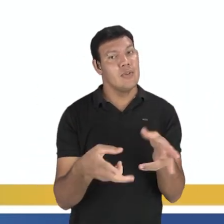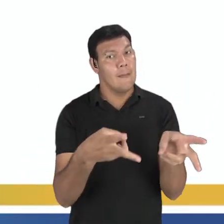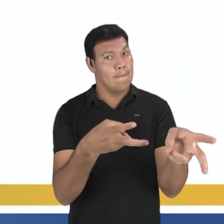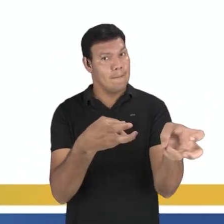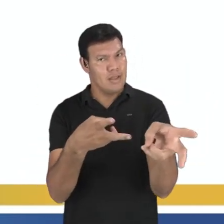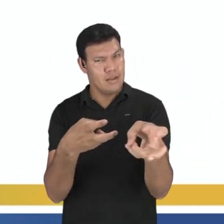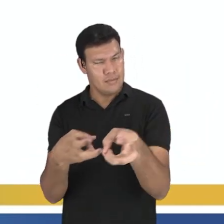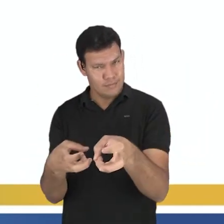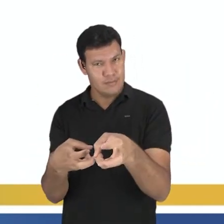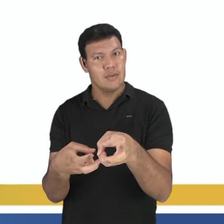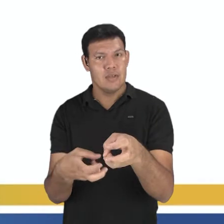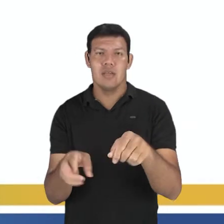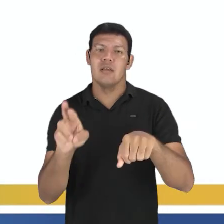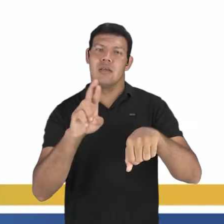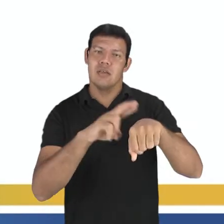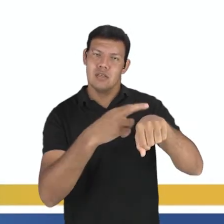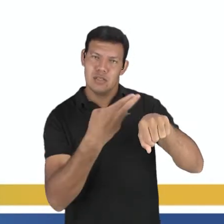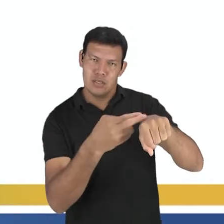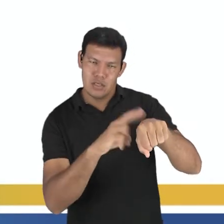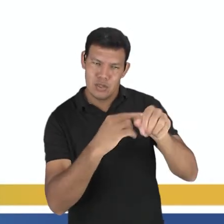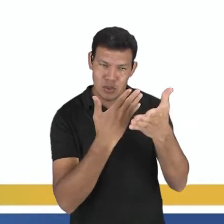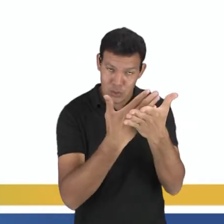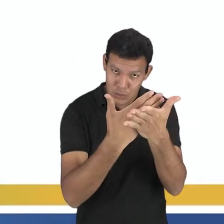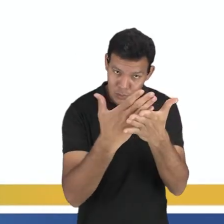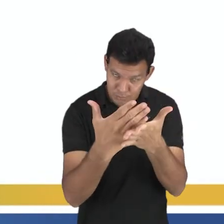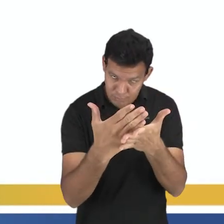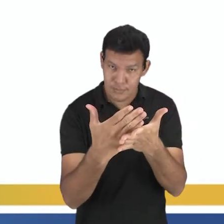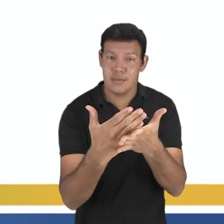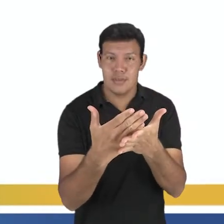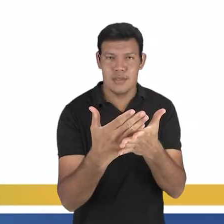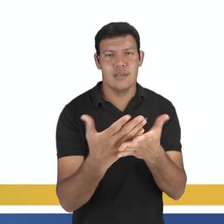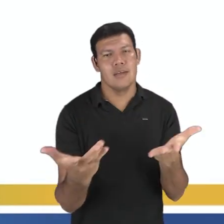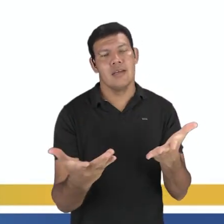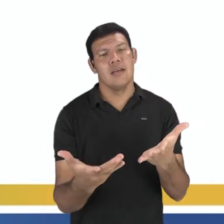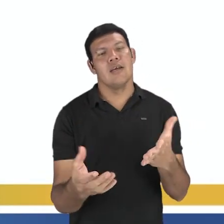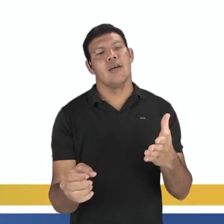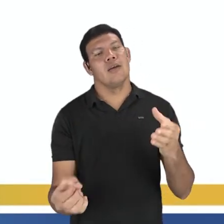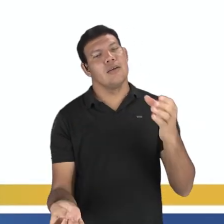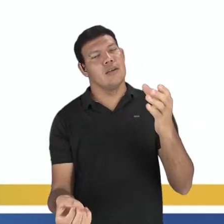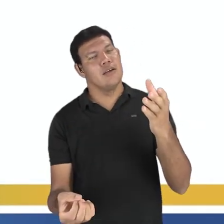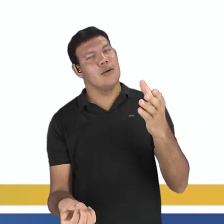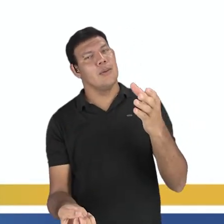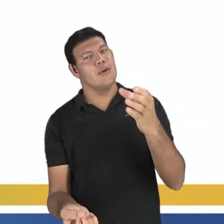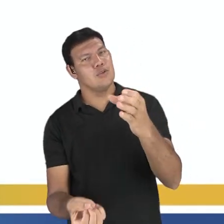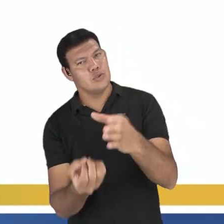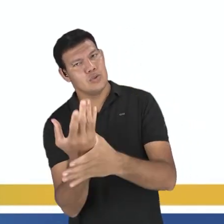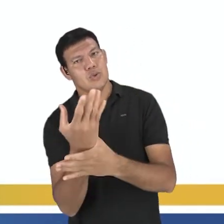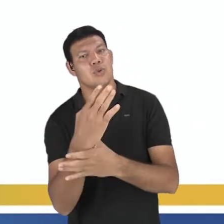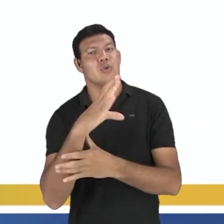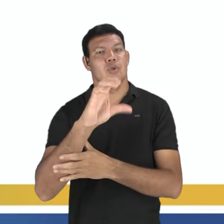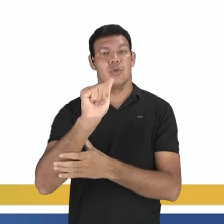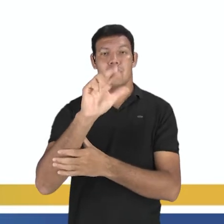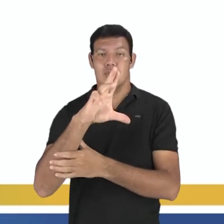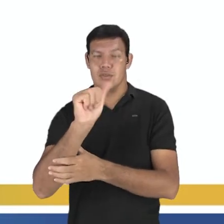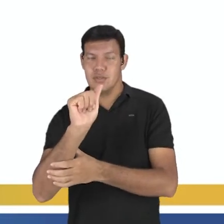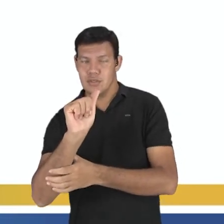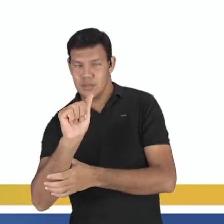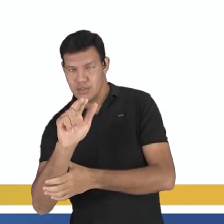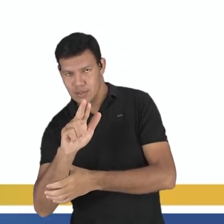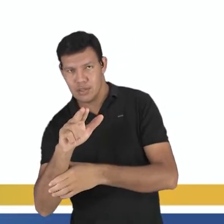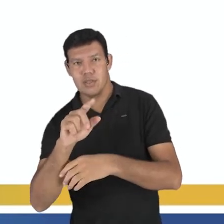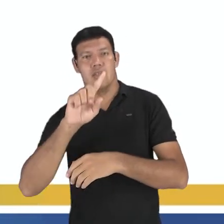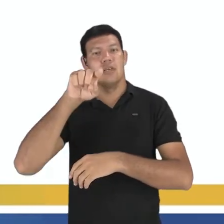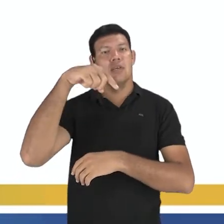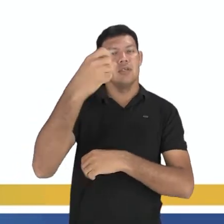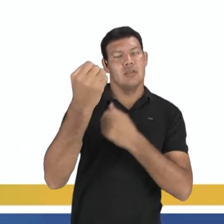nós percebemos que o texto, ele começou falando sobre o chocolate, que ele vinha aí do cacau, né? E depois ele começou falando sobre